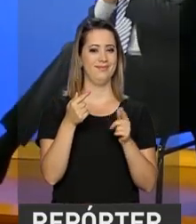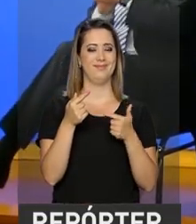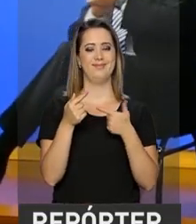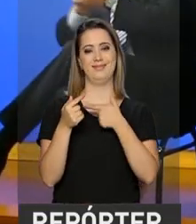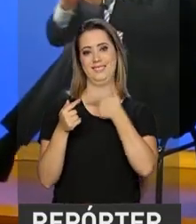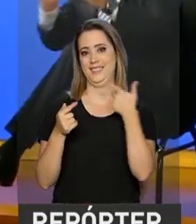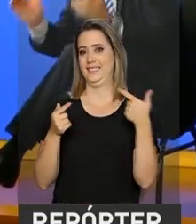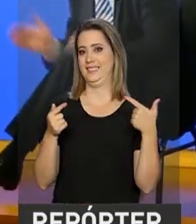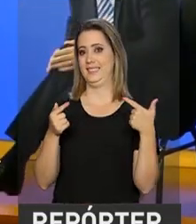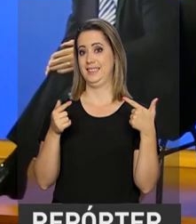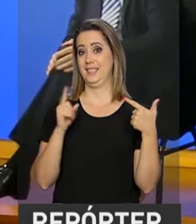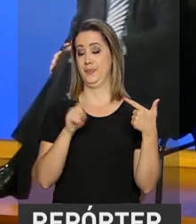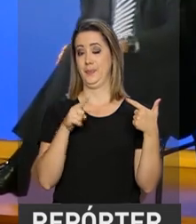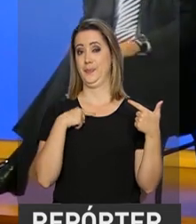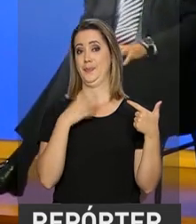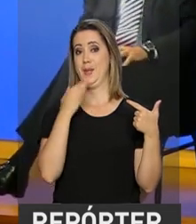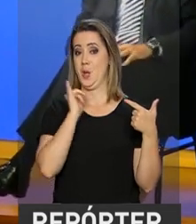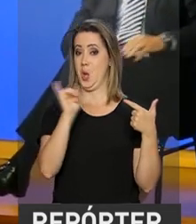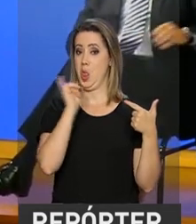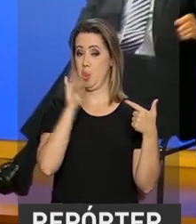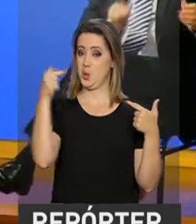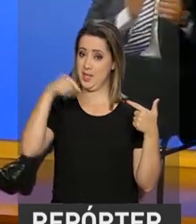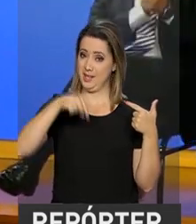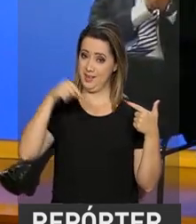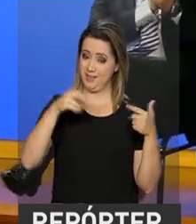isso então eu pruni